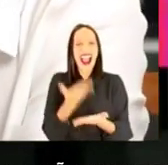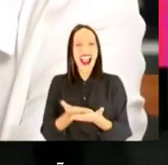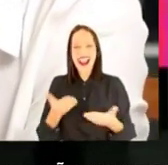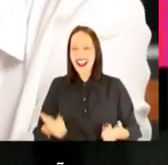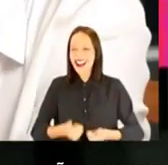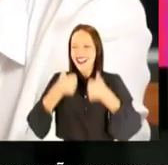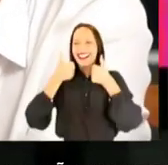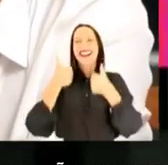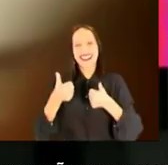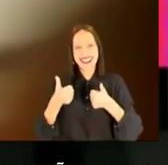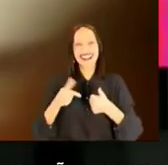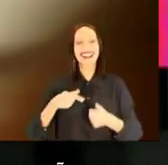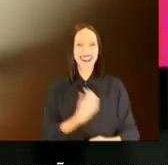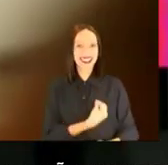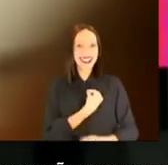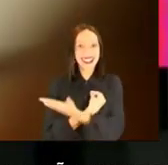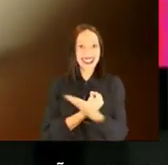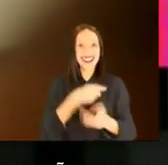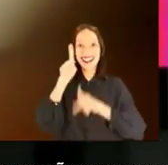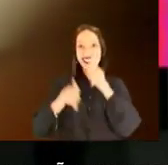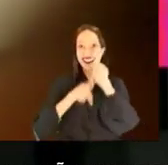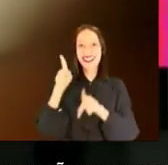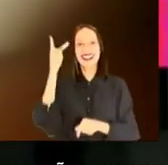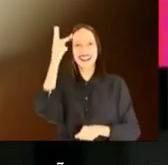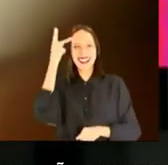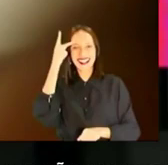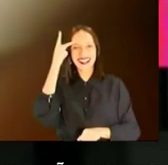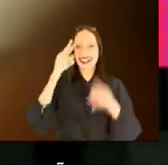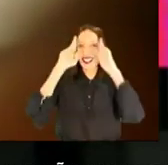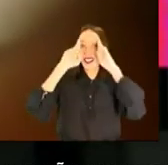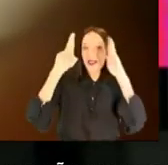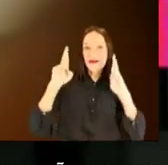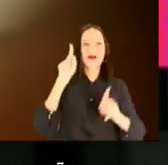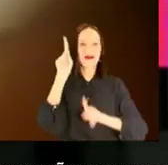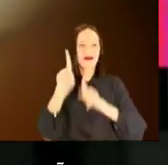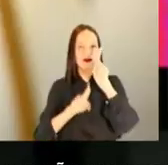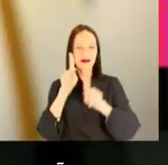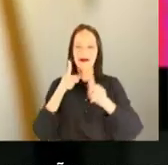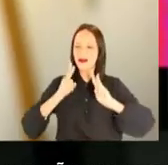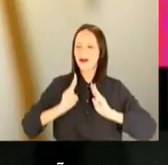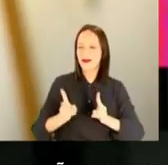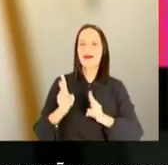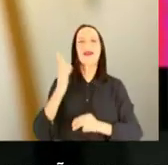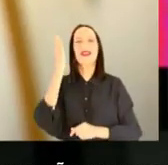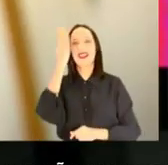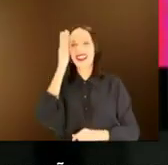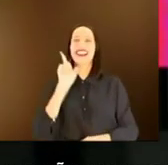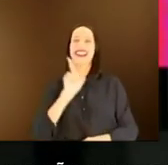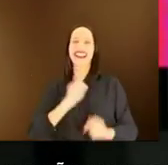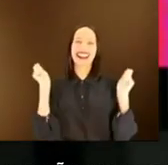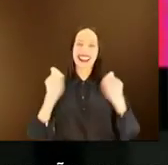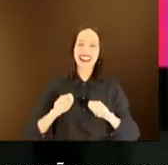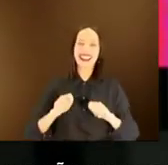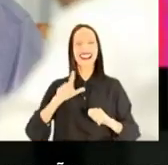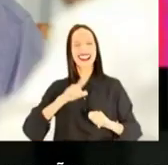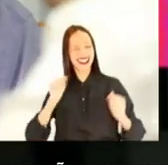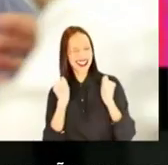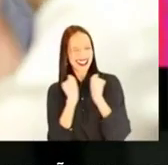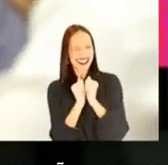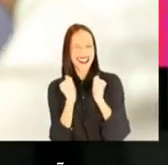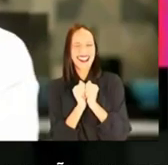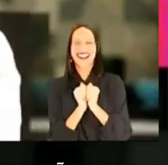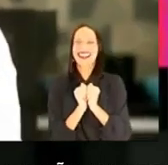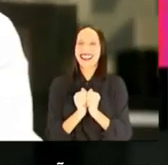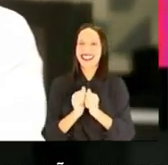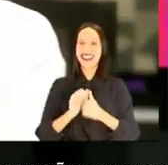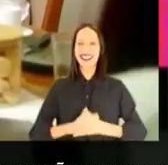metalúrgico e presidente do Brasil. Você tem muita gente boa, a Marta tem muita experiência, respeito ao povo, que eu sei que